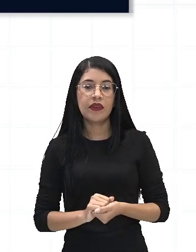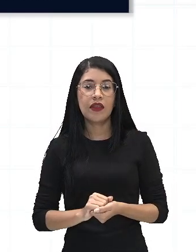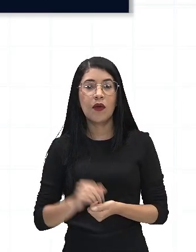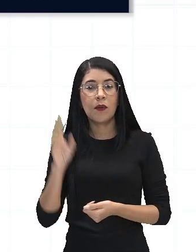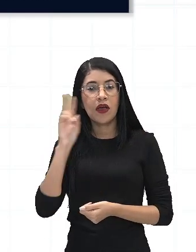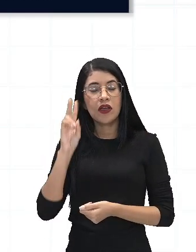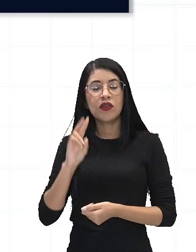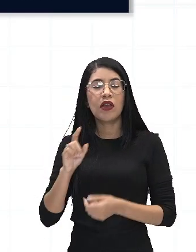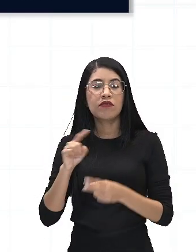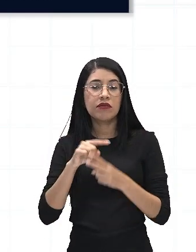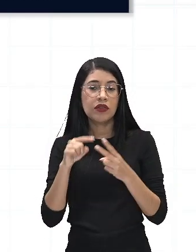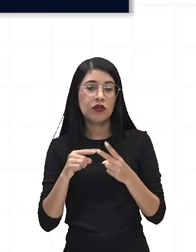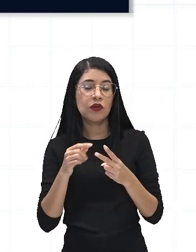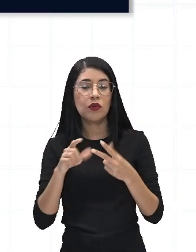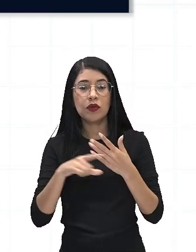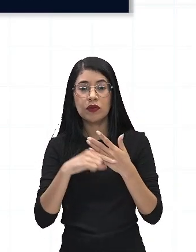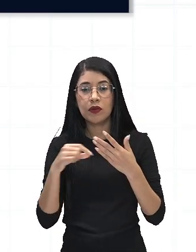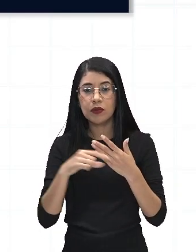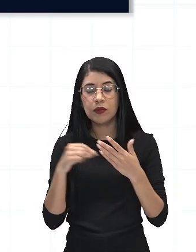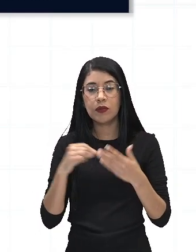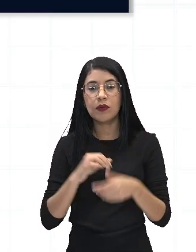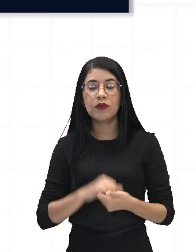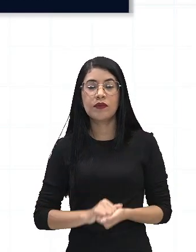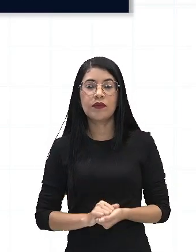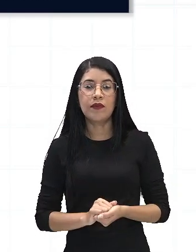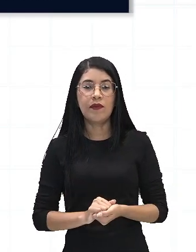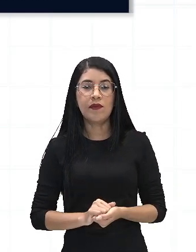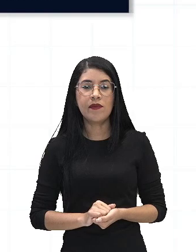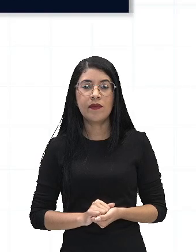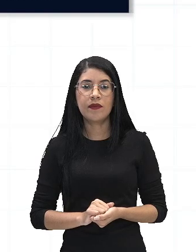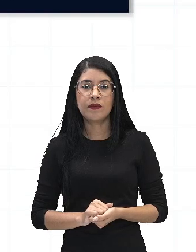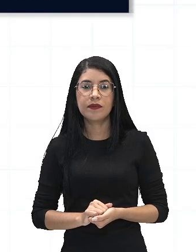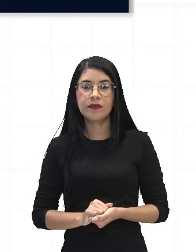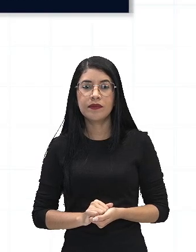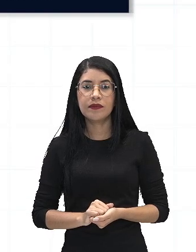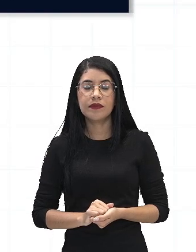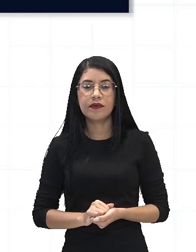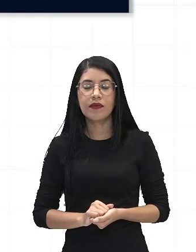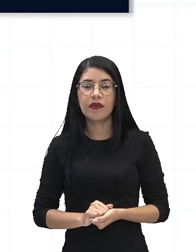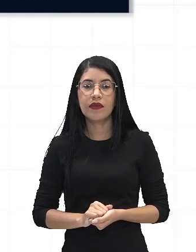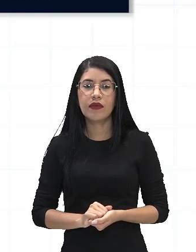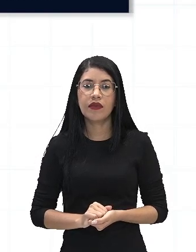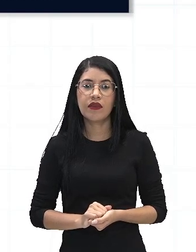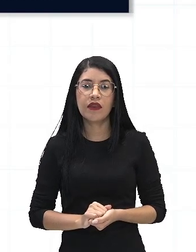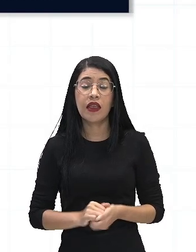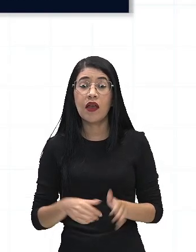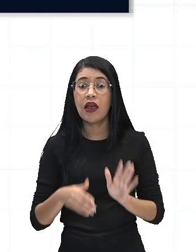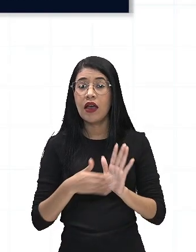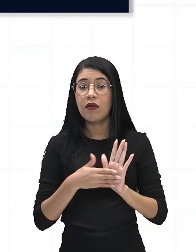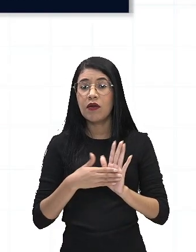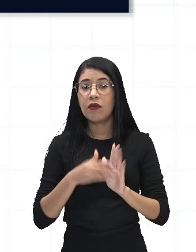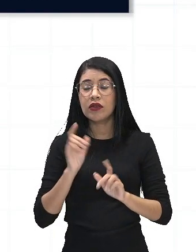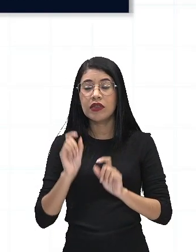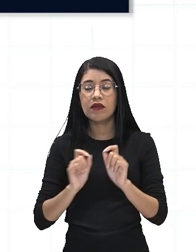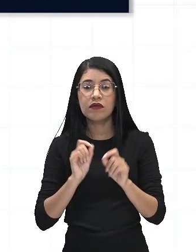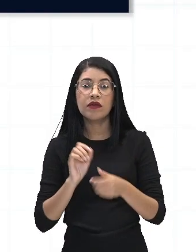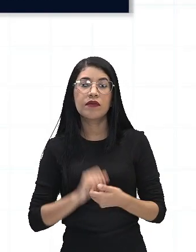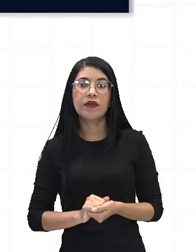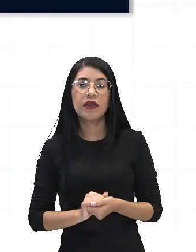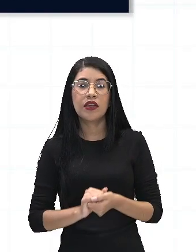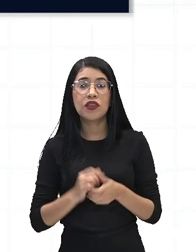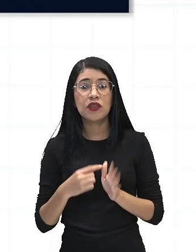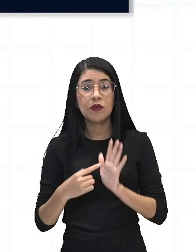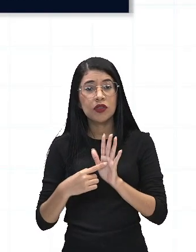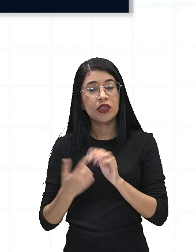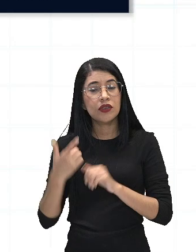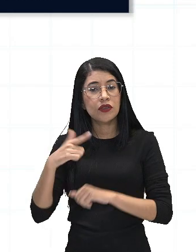Carolina Munhoz, que tem Carlos Saldanha como showrunner. com a proposta de resgatar as figuras do